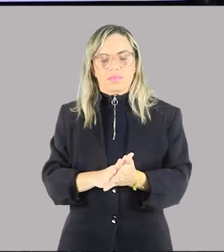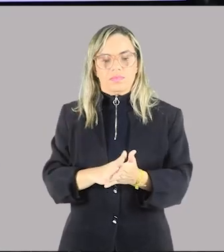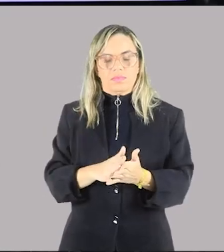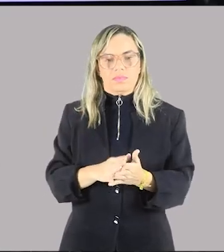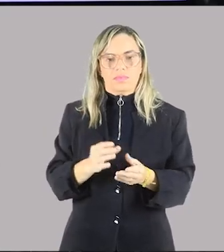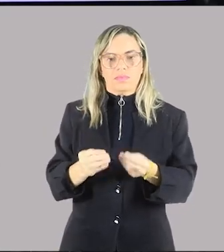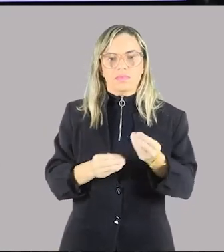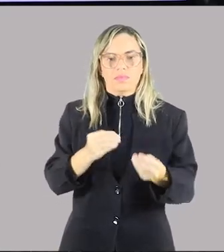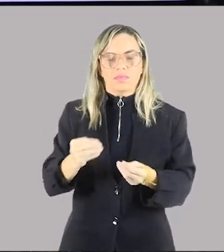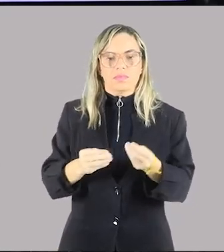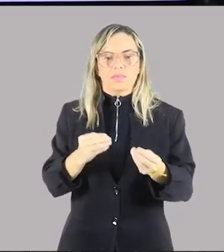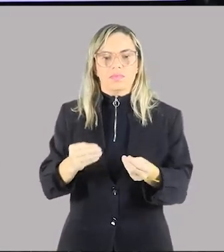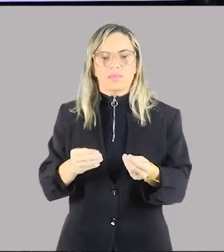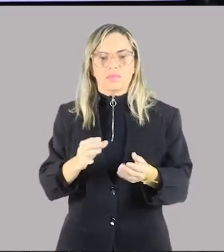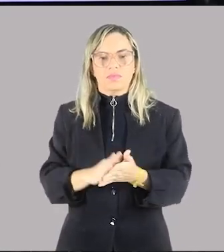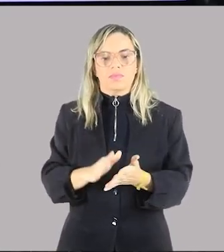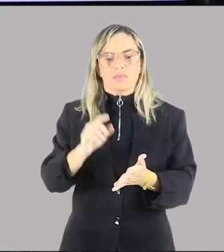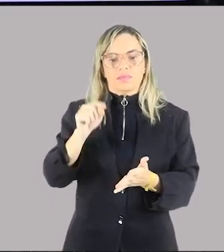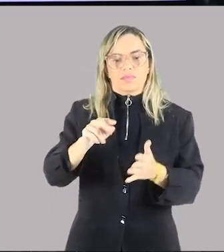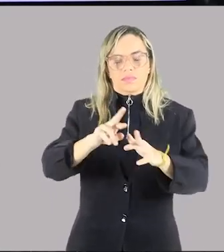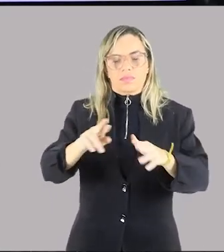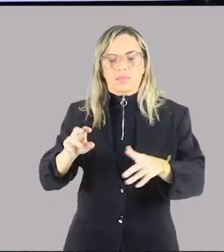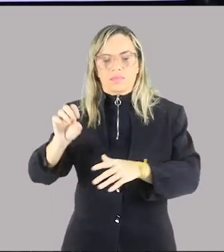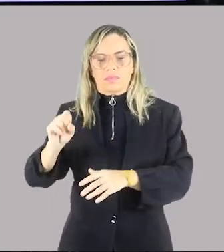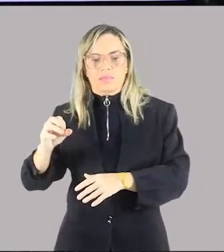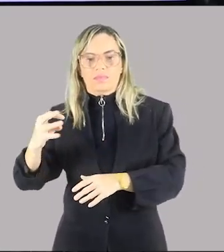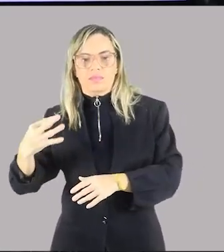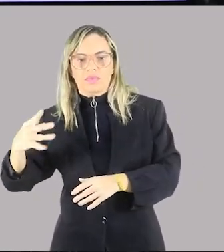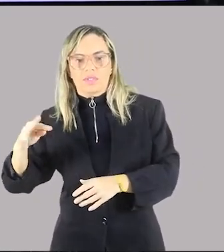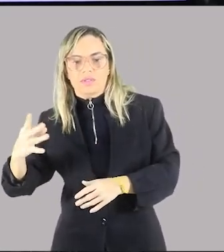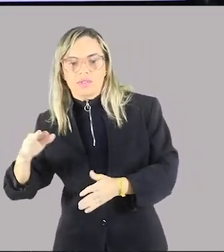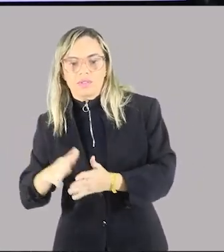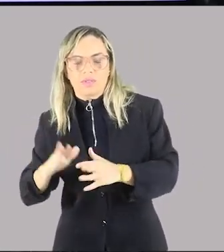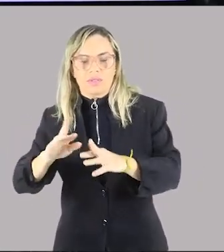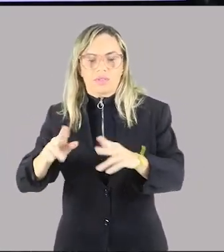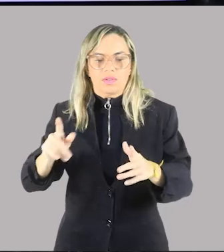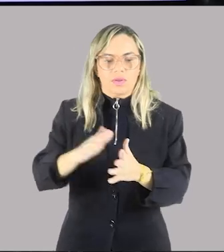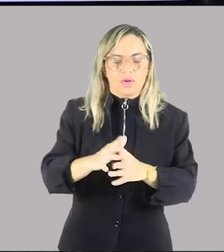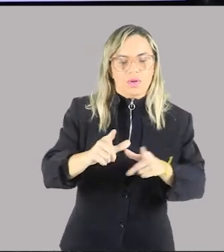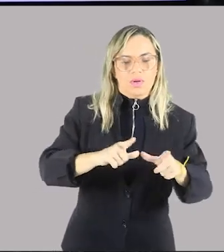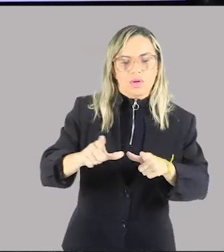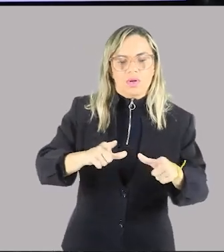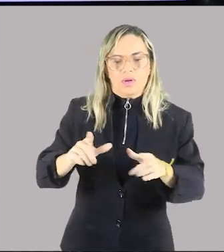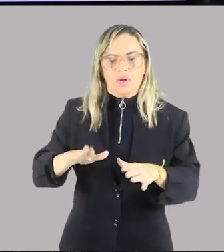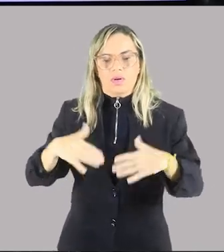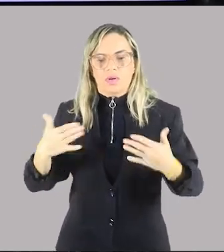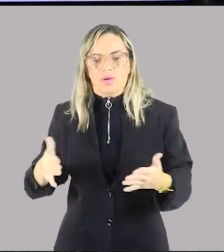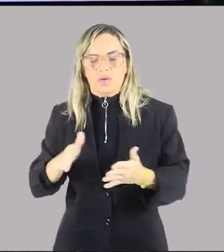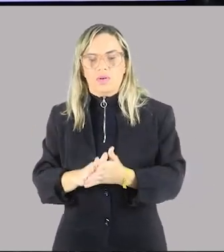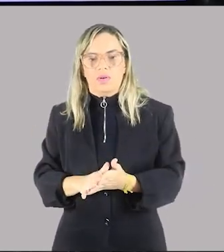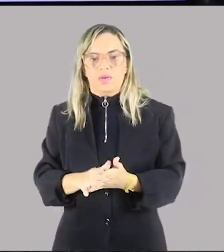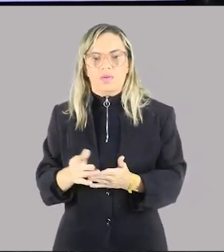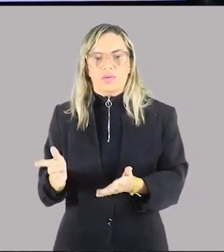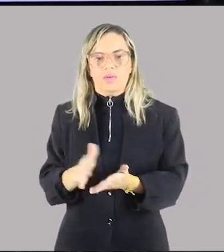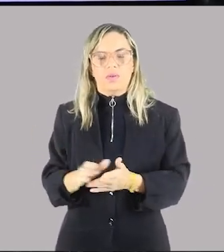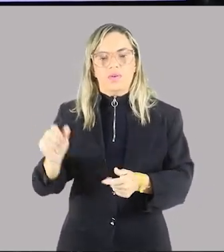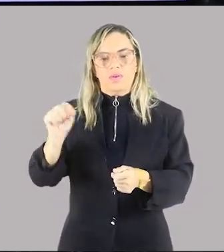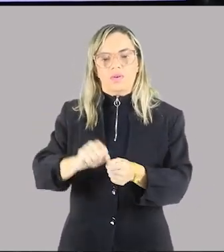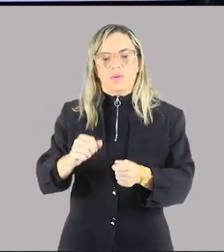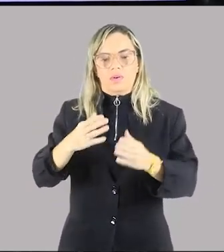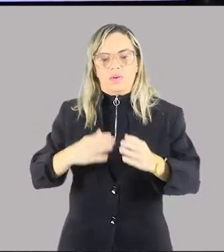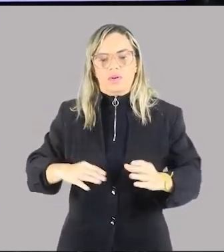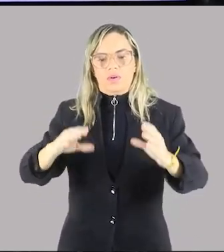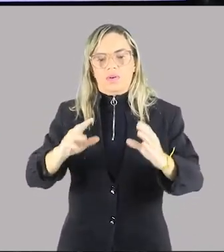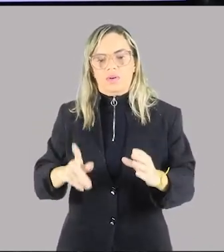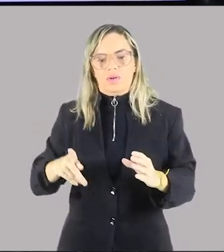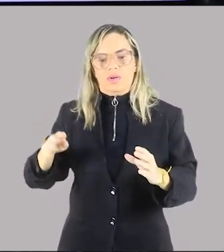justamente a diferença do regime de trabalho. Tanto o seletista quanto o estatutário precisam passar por concurso público. Porém, o